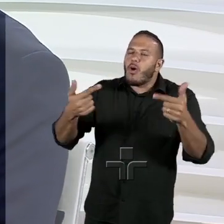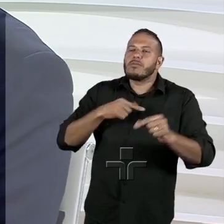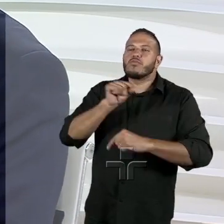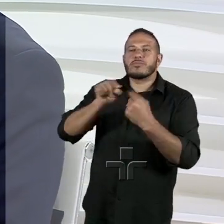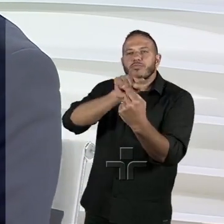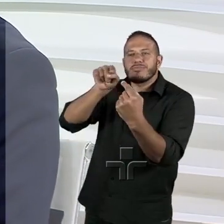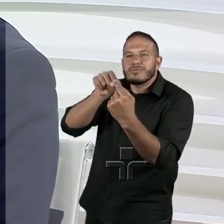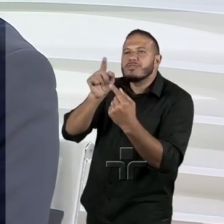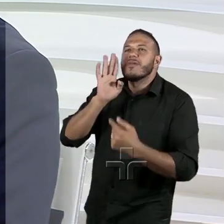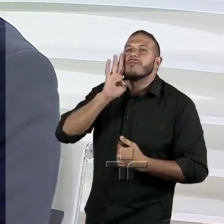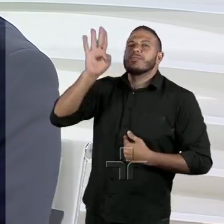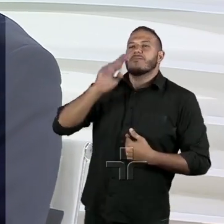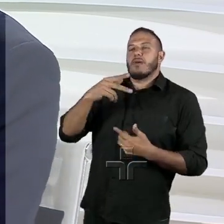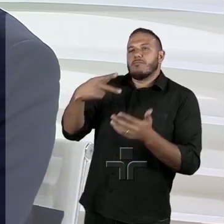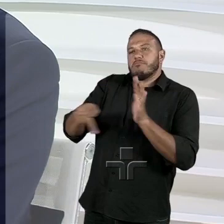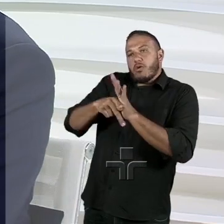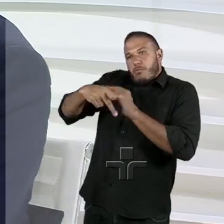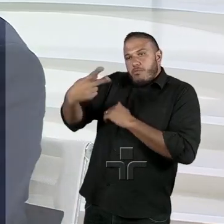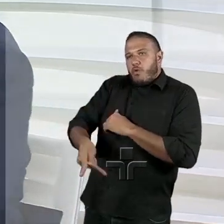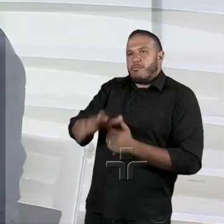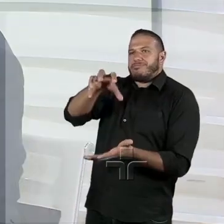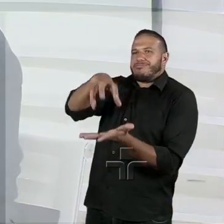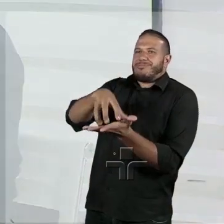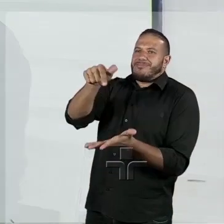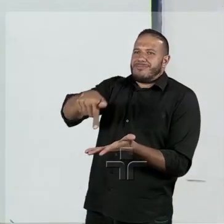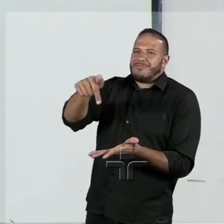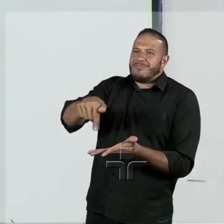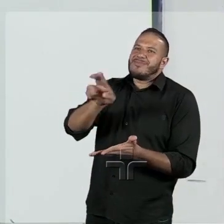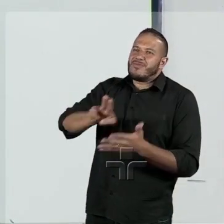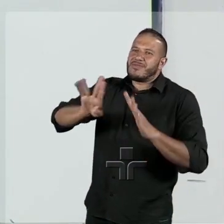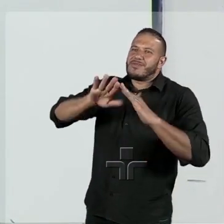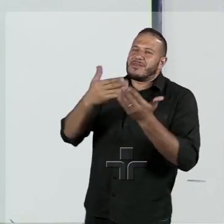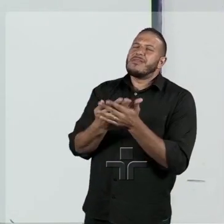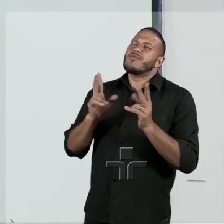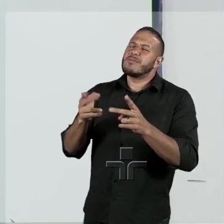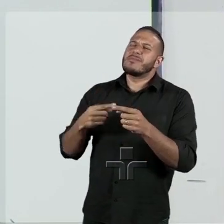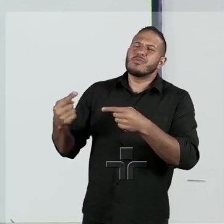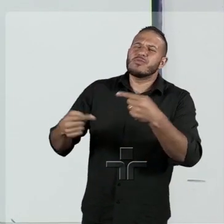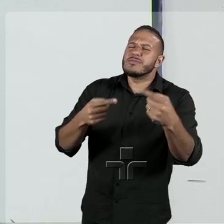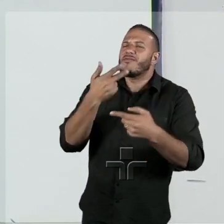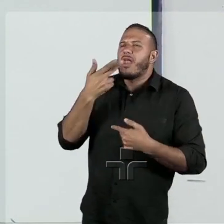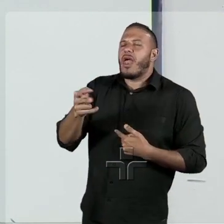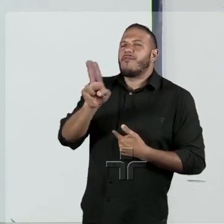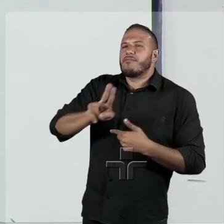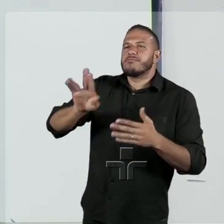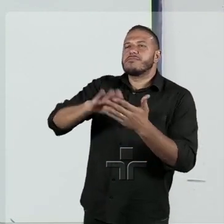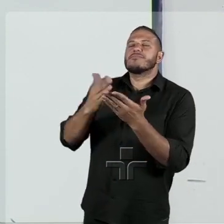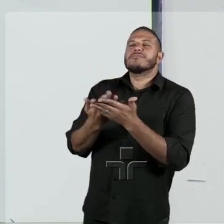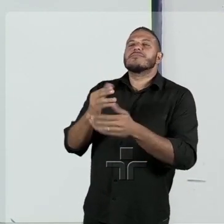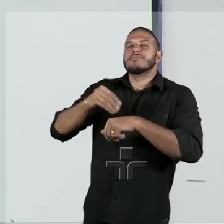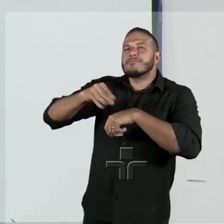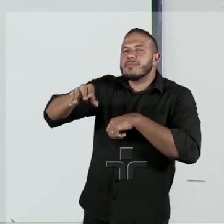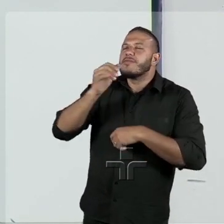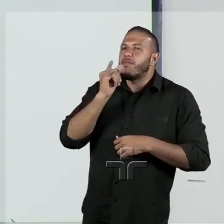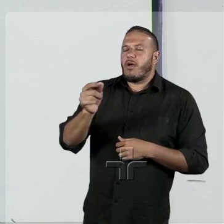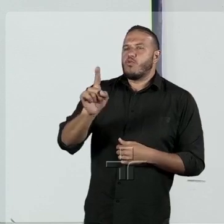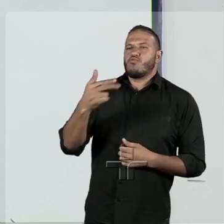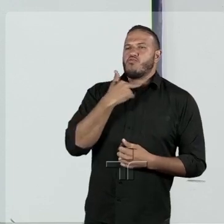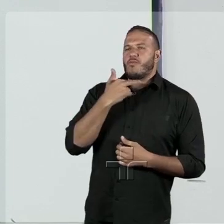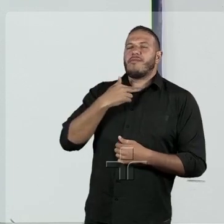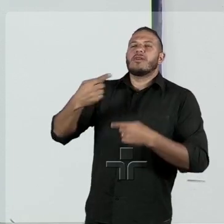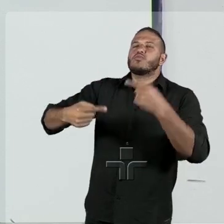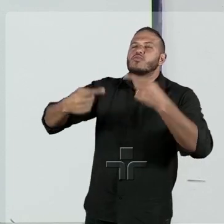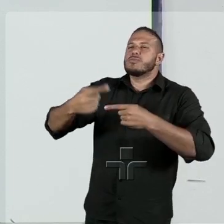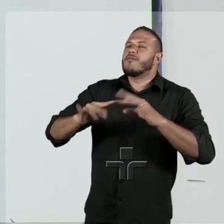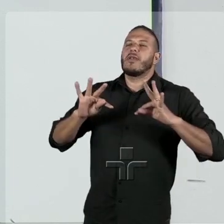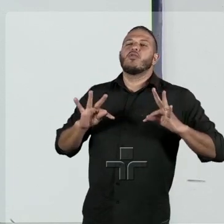objetivos principais da instituição. E eu sempre discuti e falava para as universidades, olha, a gente não pode ficar discutindo e dizendo que